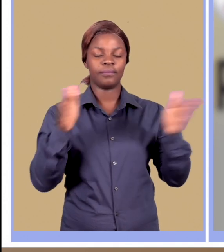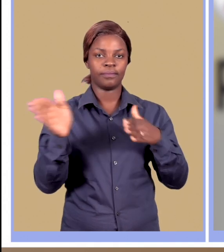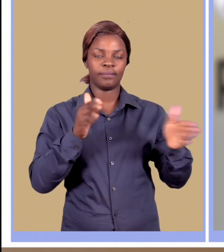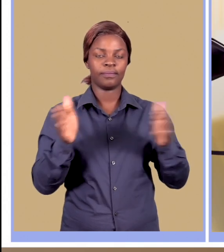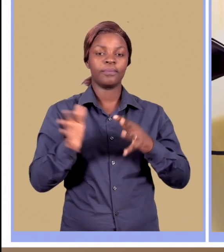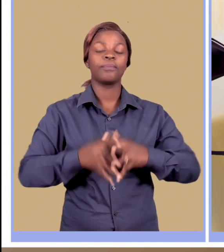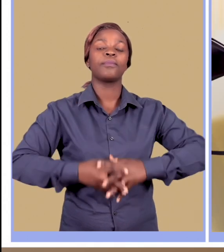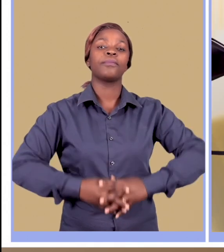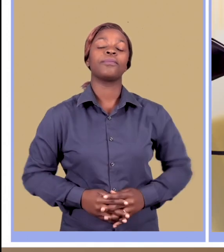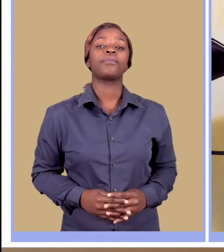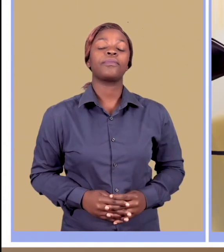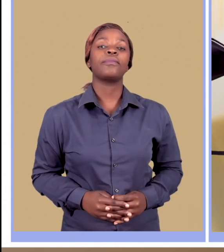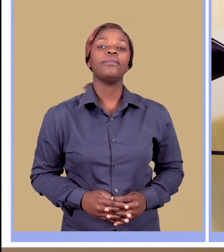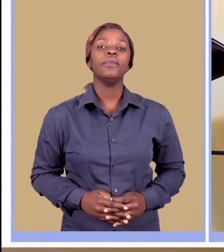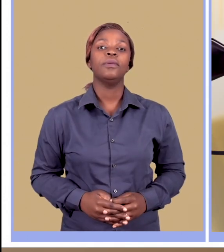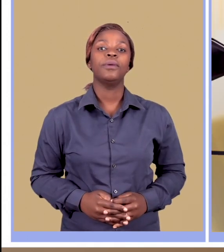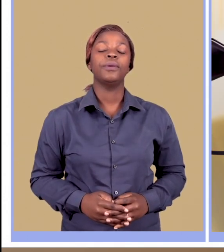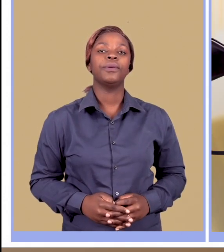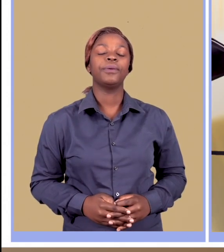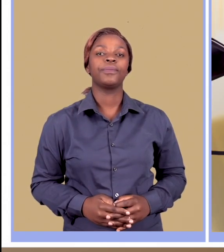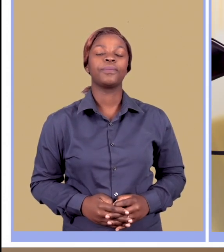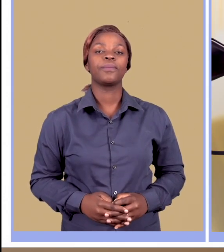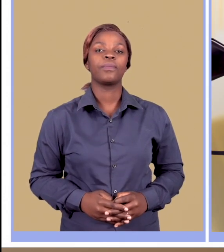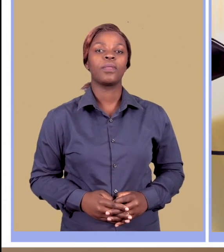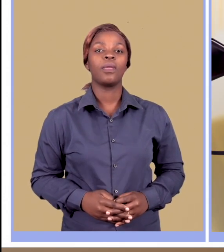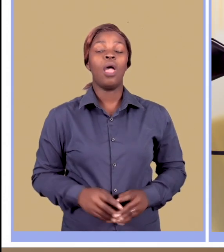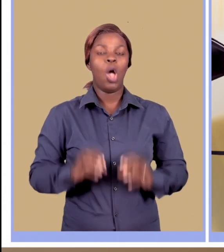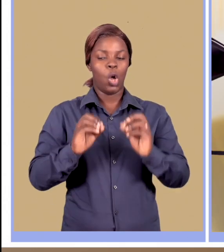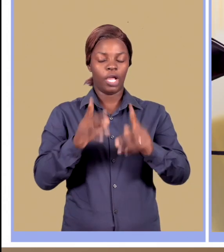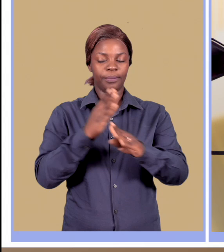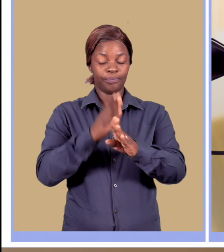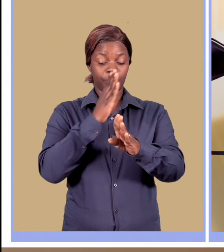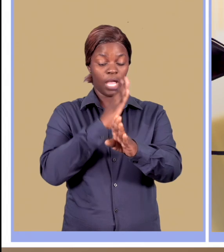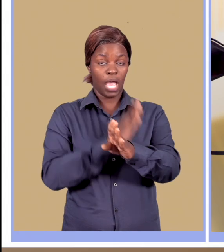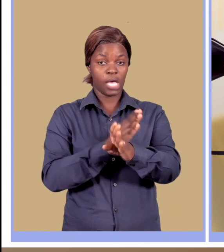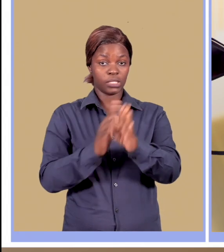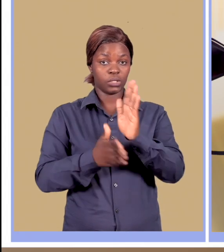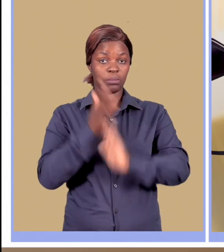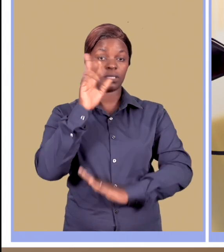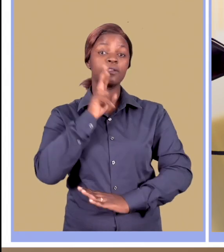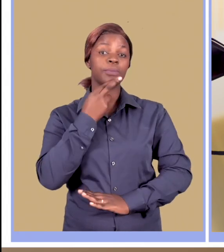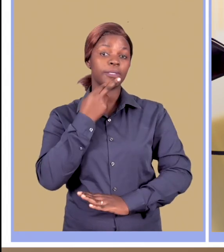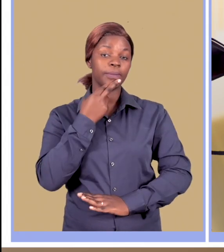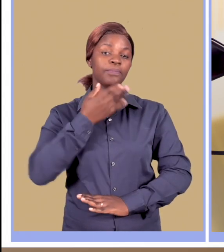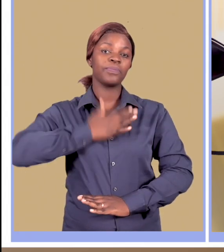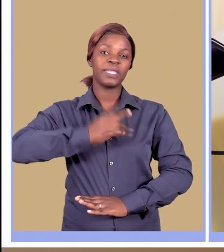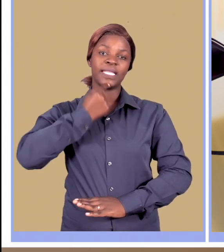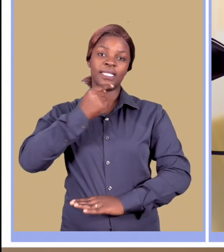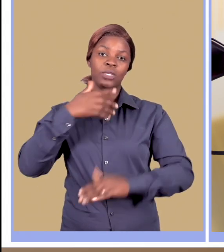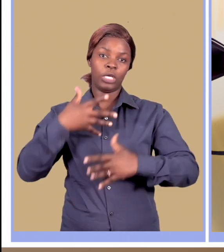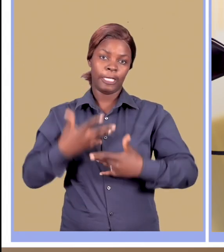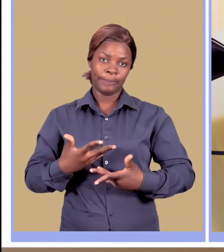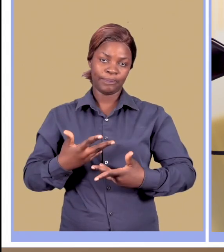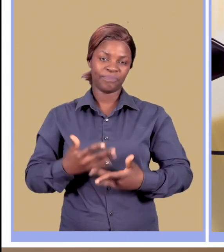Recado das mudanças climáticas? Antes de entrar a responder a sua questão. Eu posso